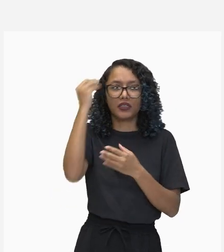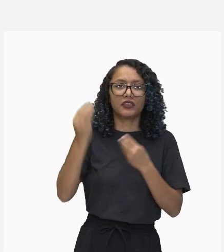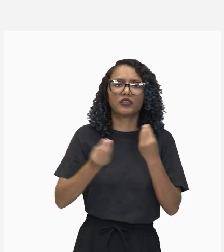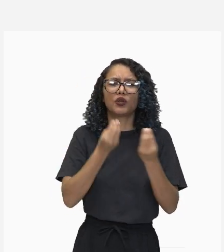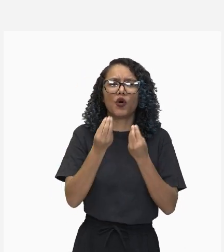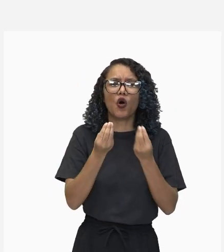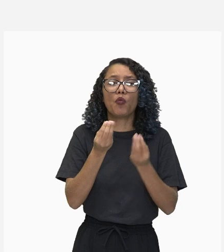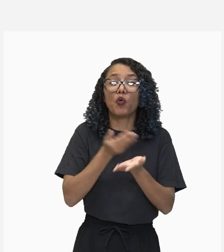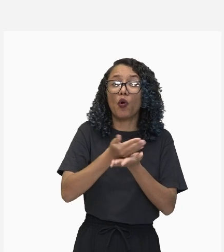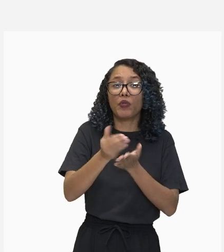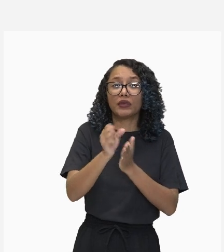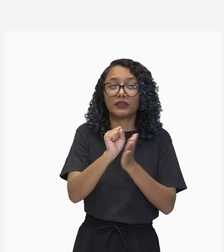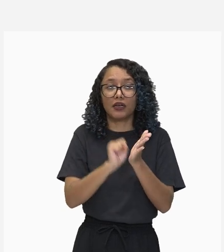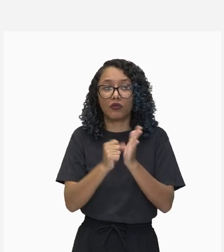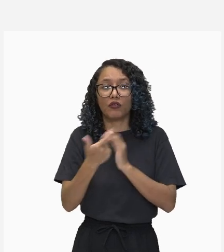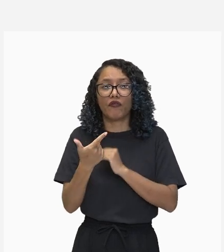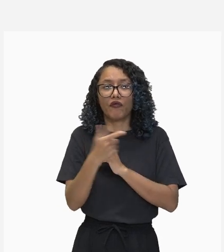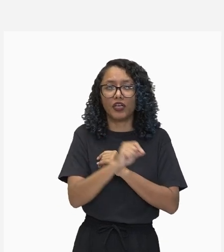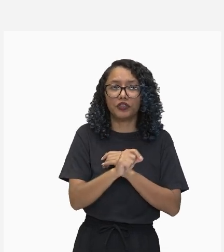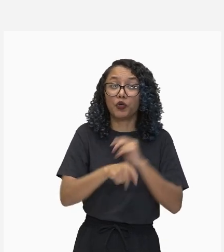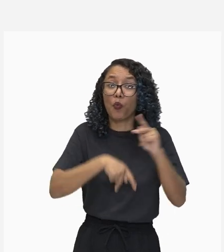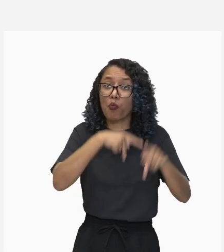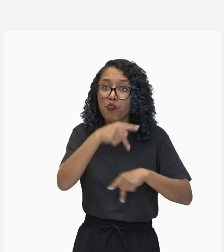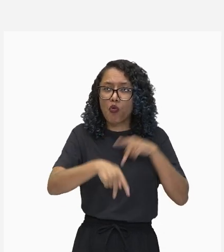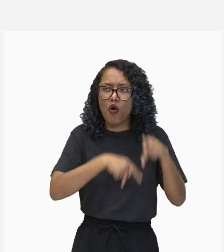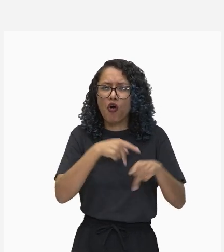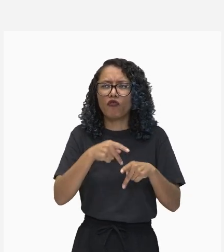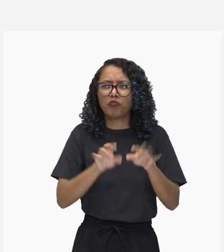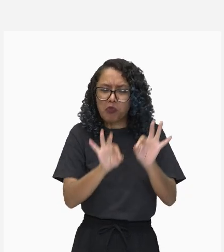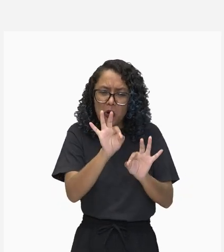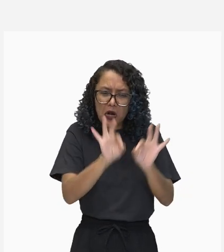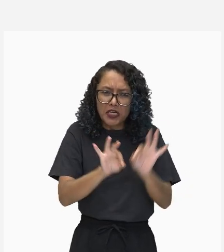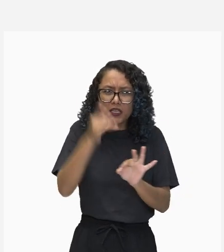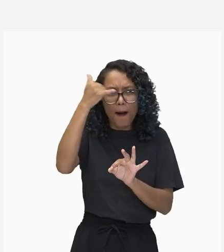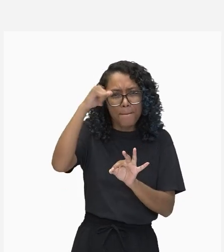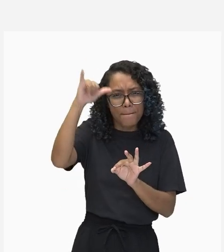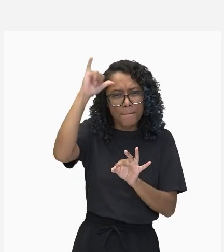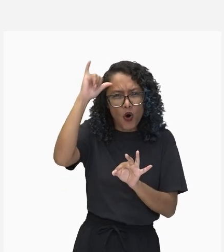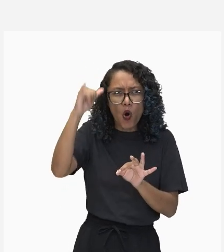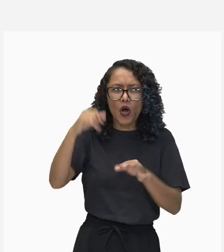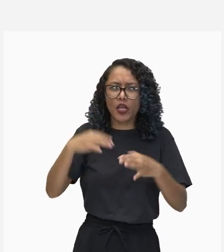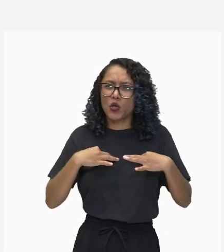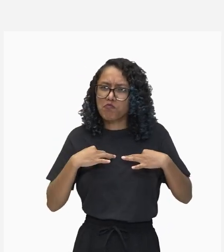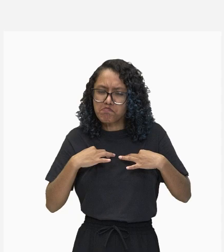confeccionar bois de panos enfeitados para brincar e